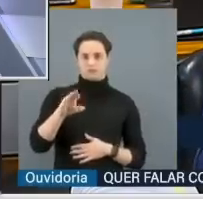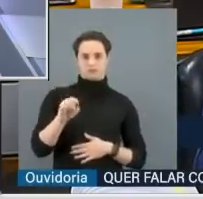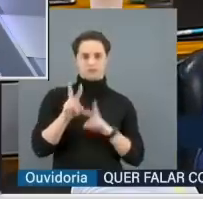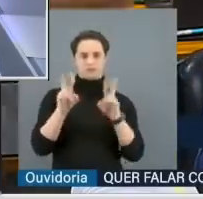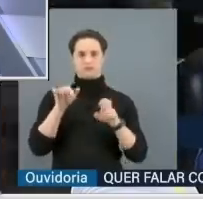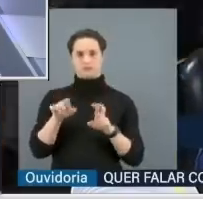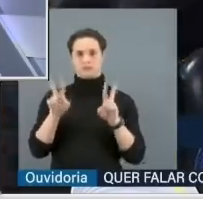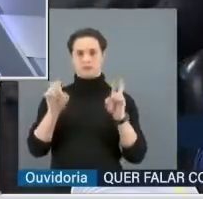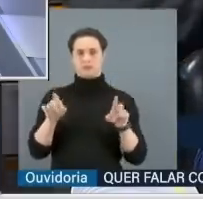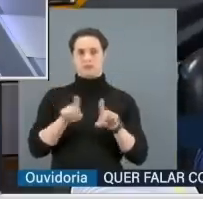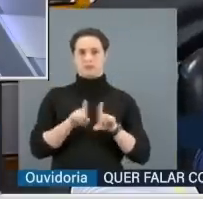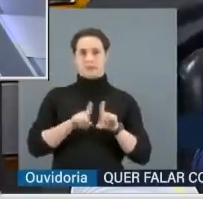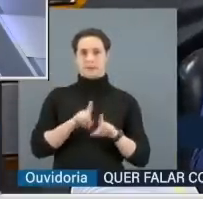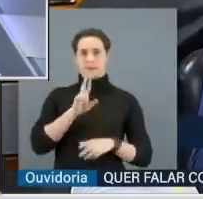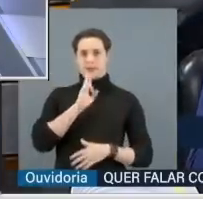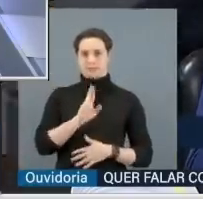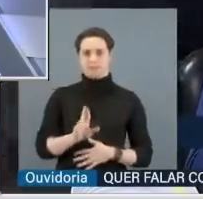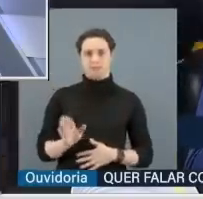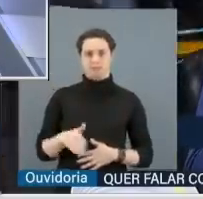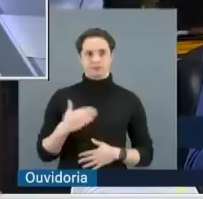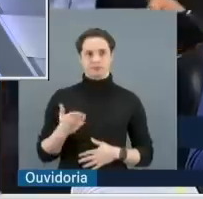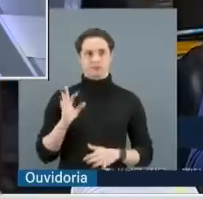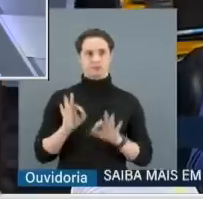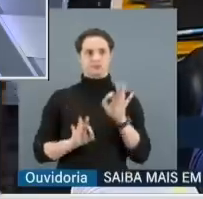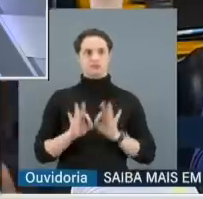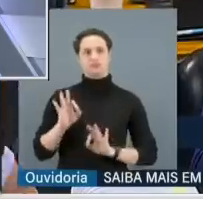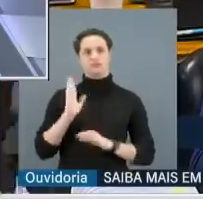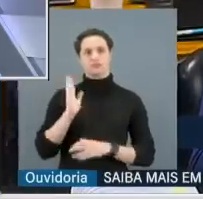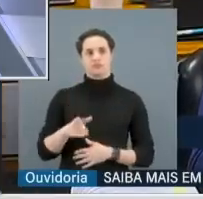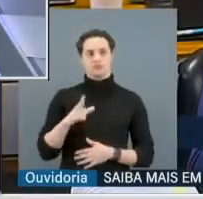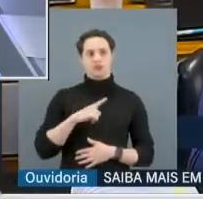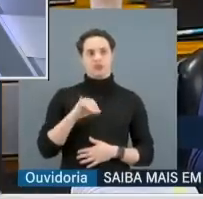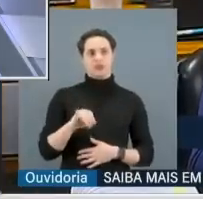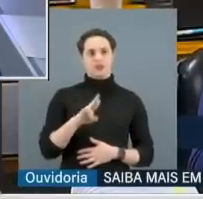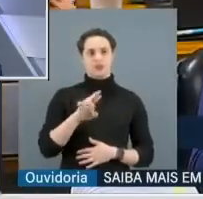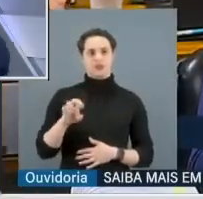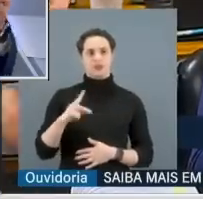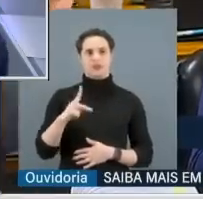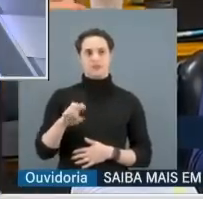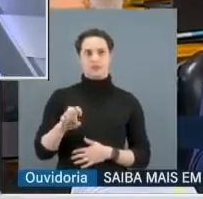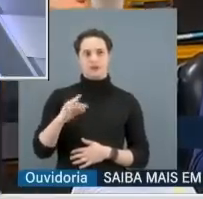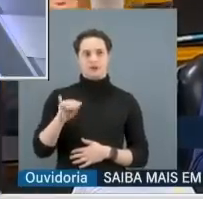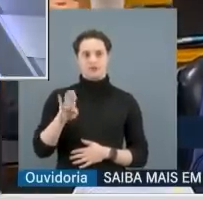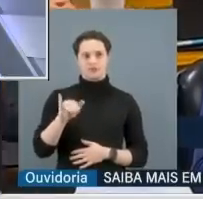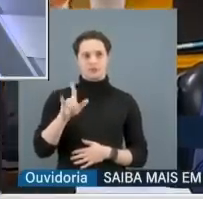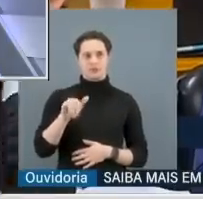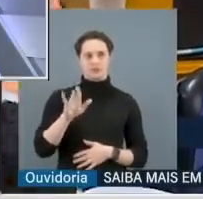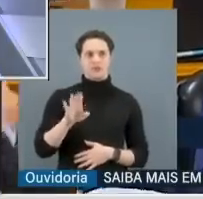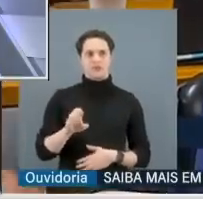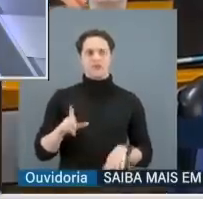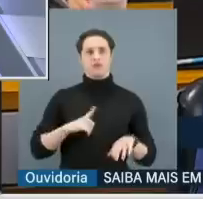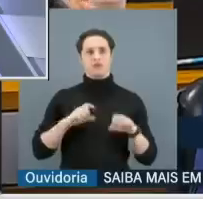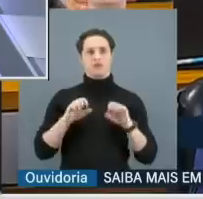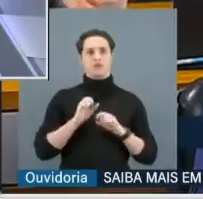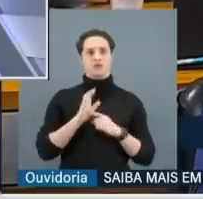ou a senadora que incorressem neste tipo penal da lei de abuso de autoridade. Então, o que nós estamos vendo aí,